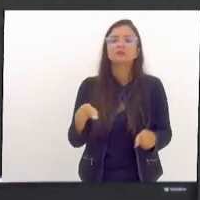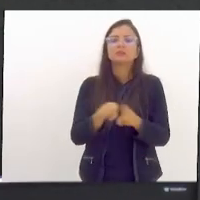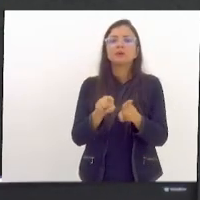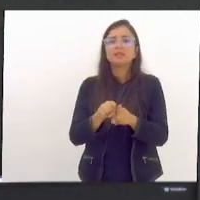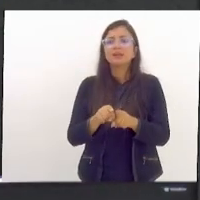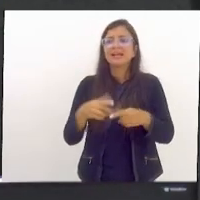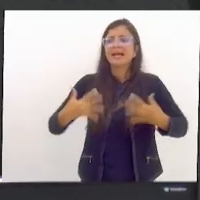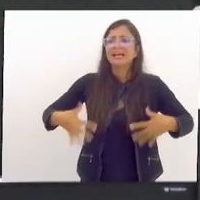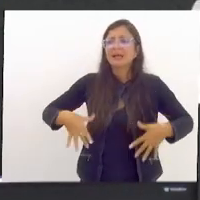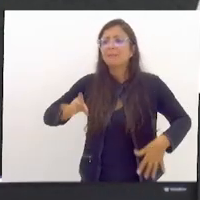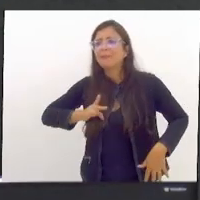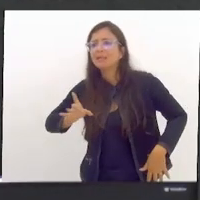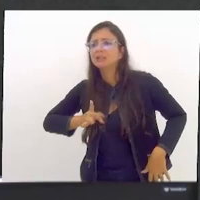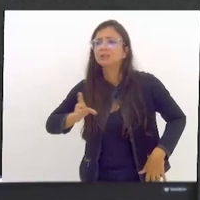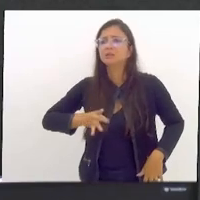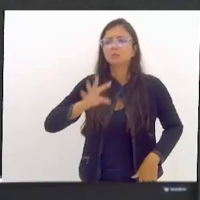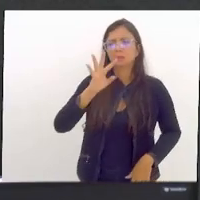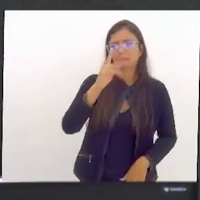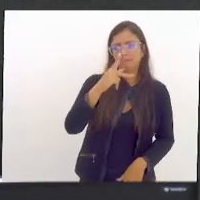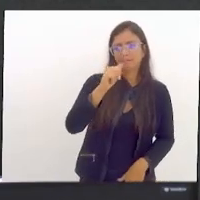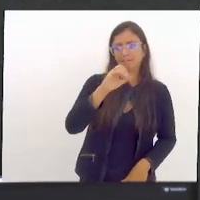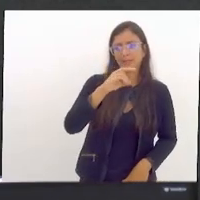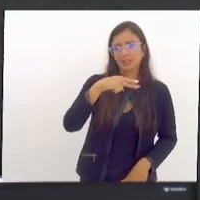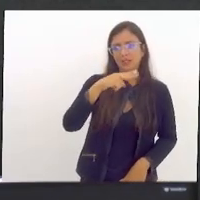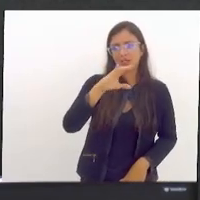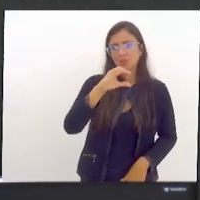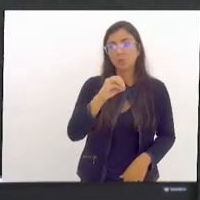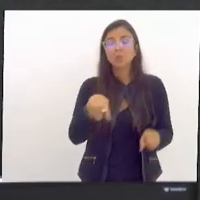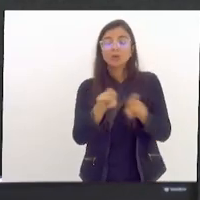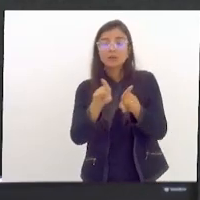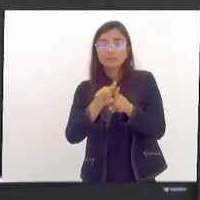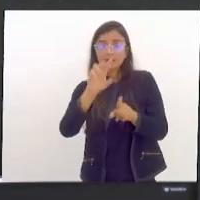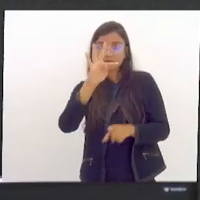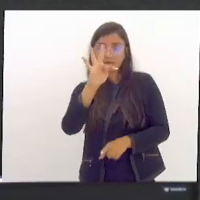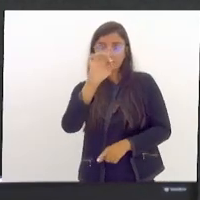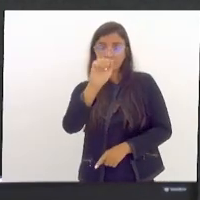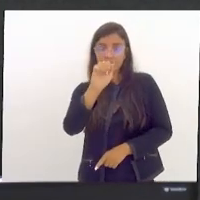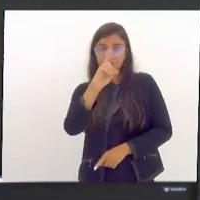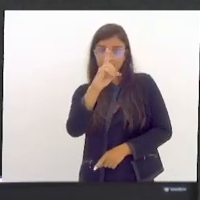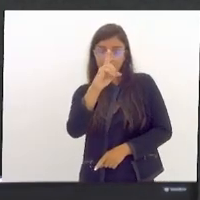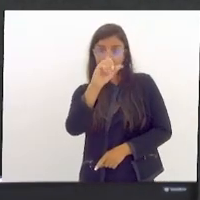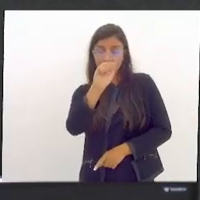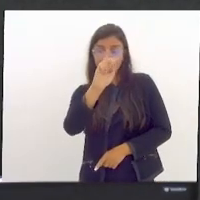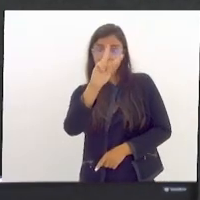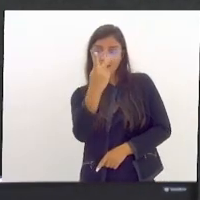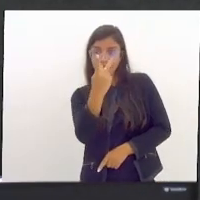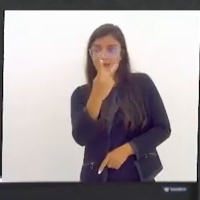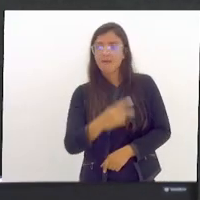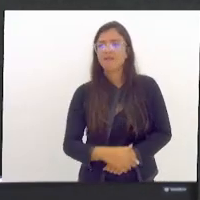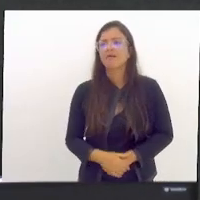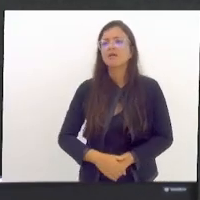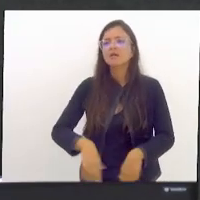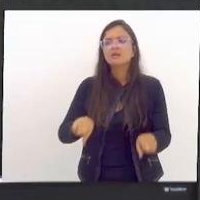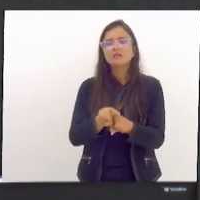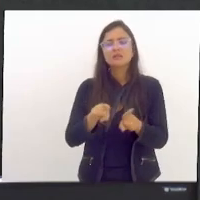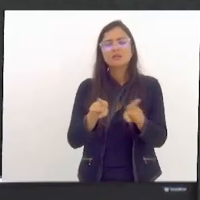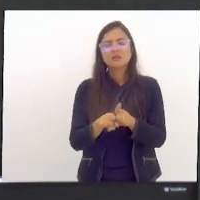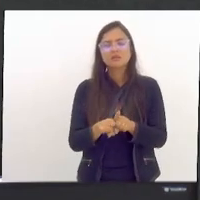pânico, transtorno do déficit de atenção com hiperatividade e transtorno